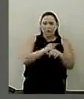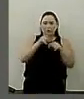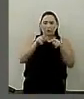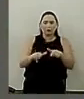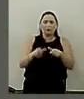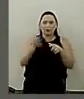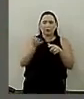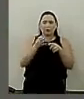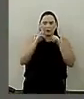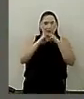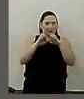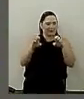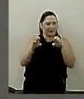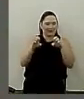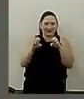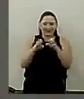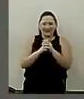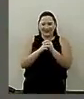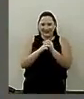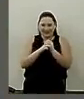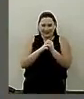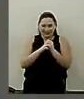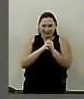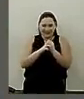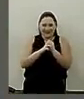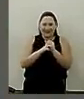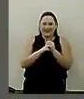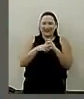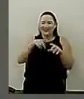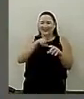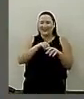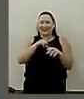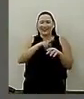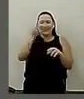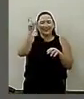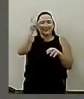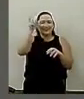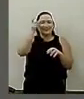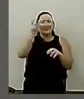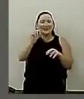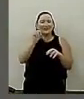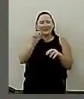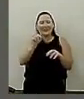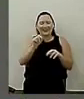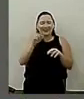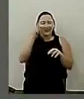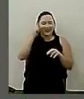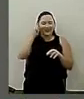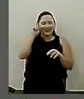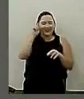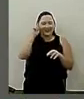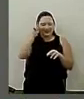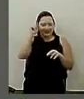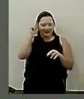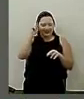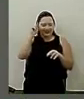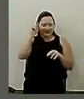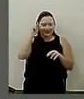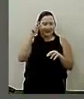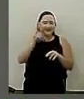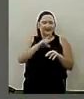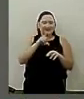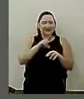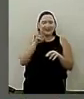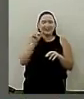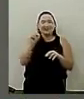evangelizar. Há um tempo atrás, quando aquela história de demônios territoriais estava à torta e